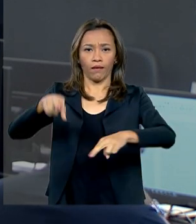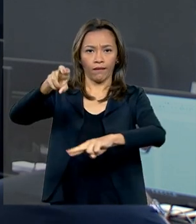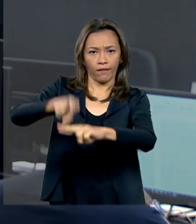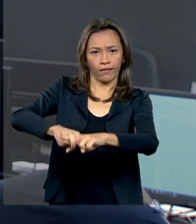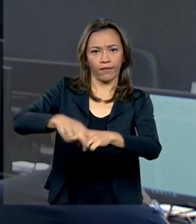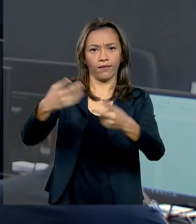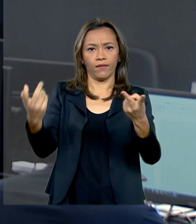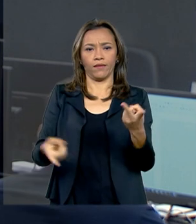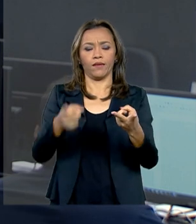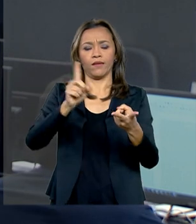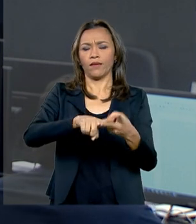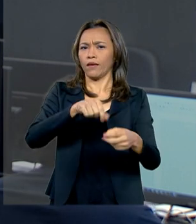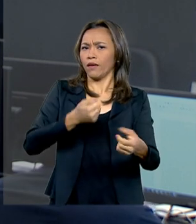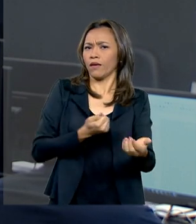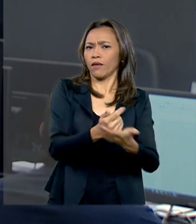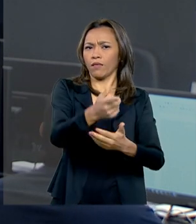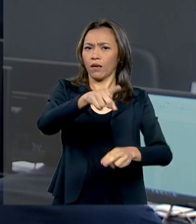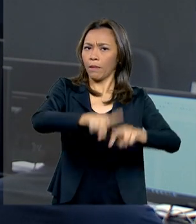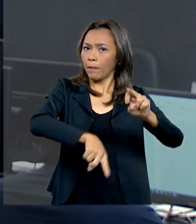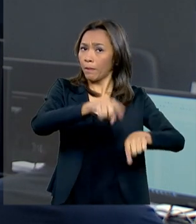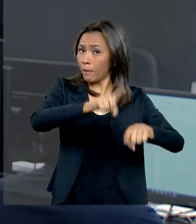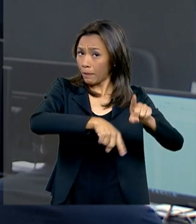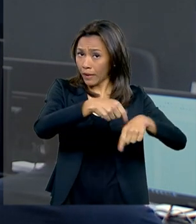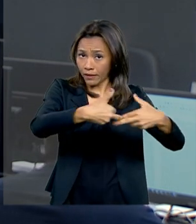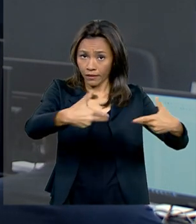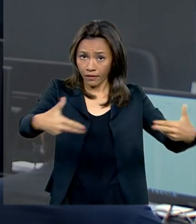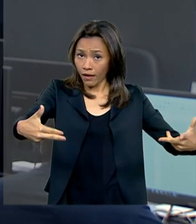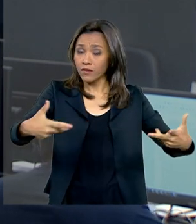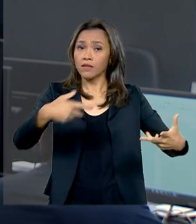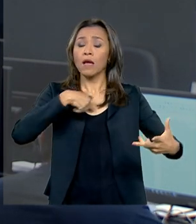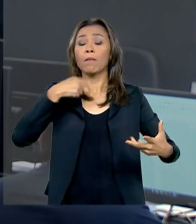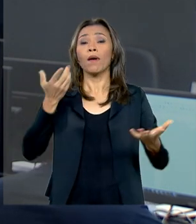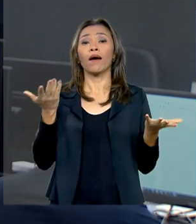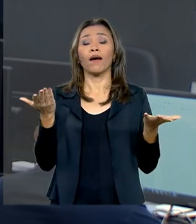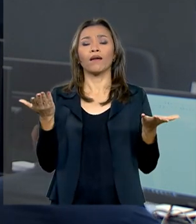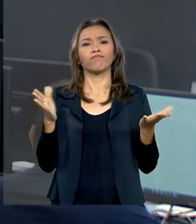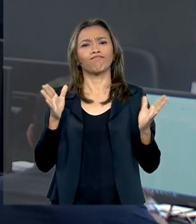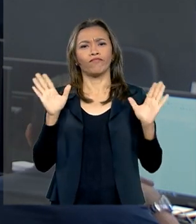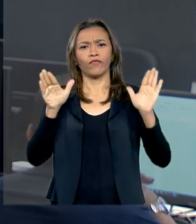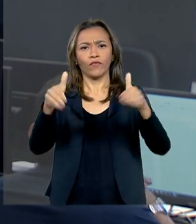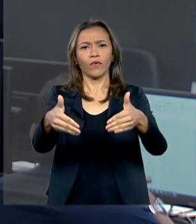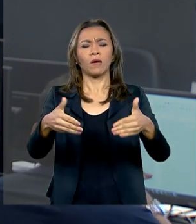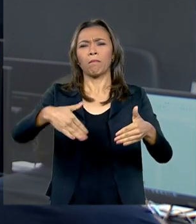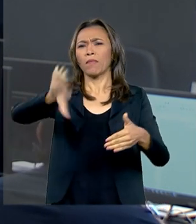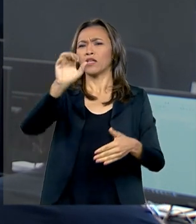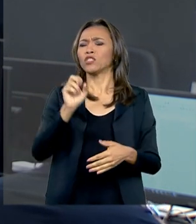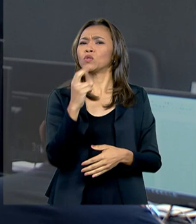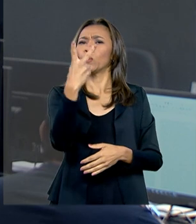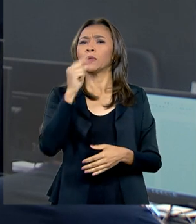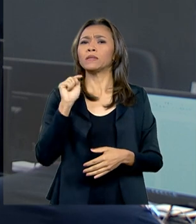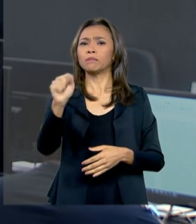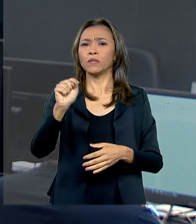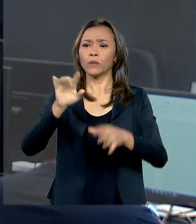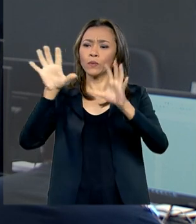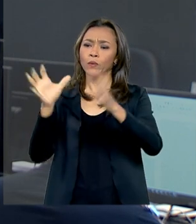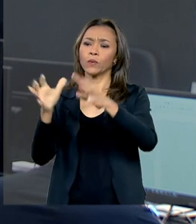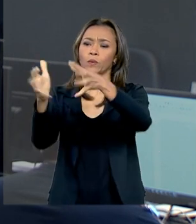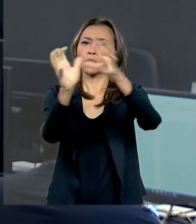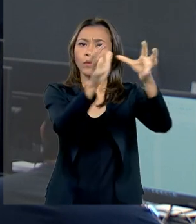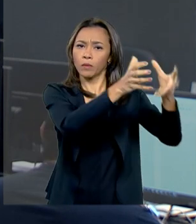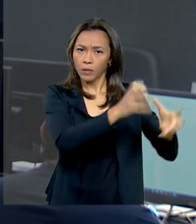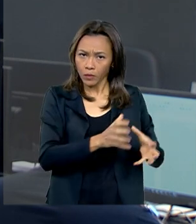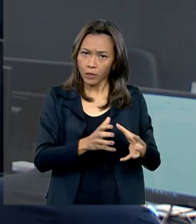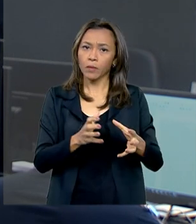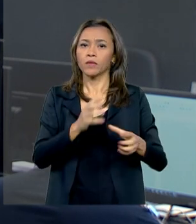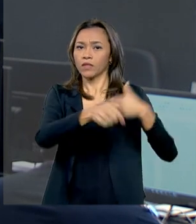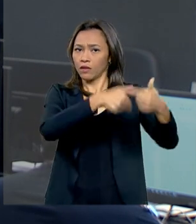equipamentos para ampliar o atendimento à população de mais de 2 mil equipes de saúde buscal em todo o país. A